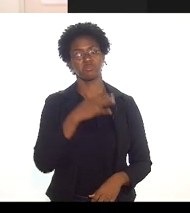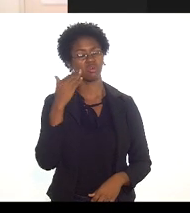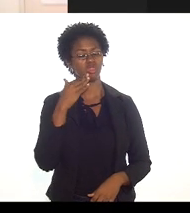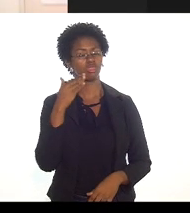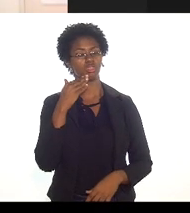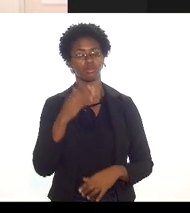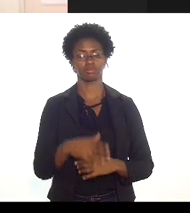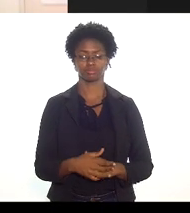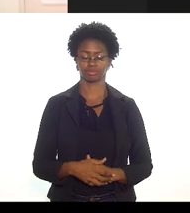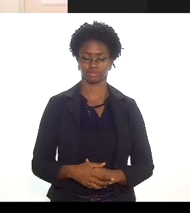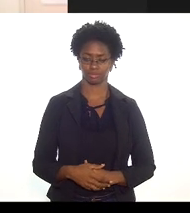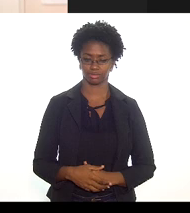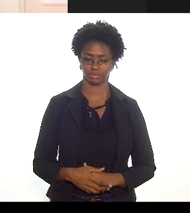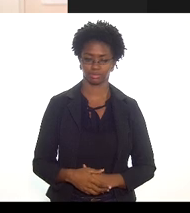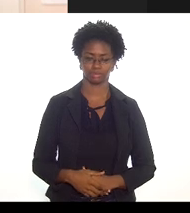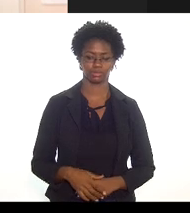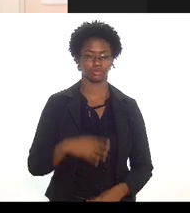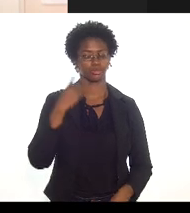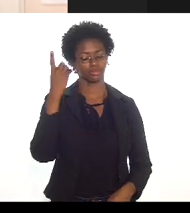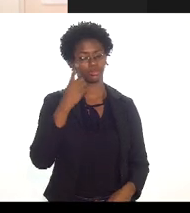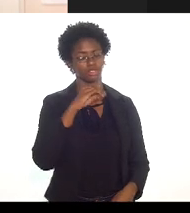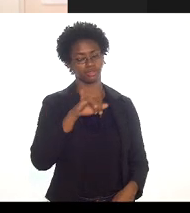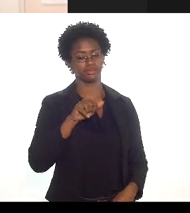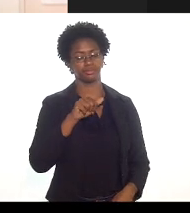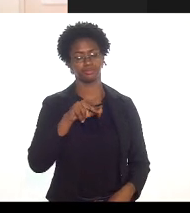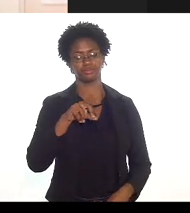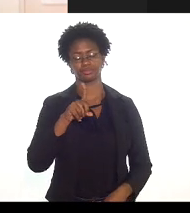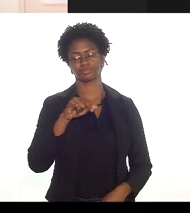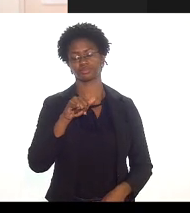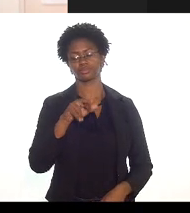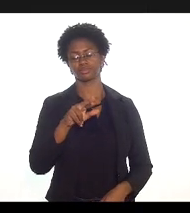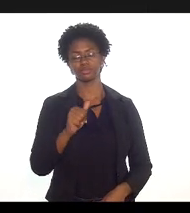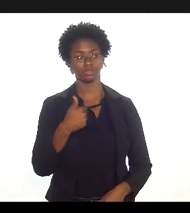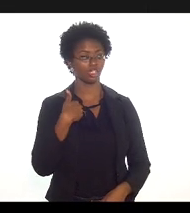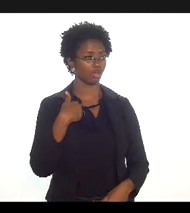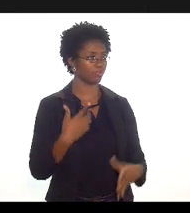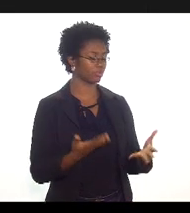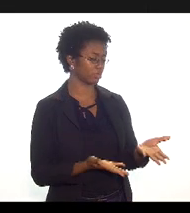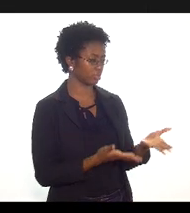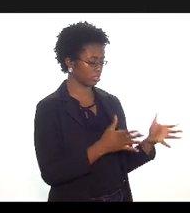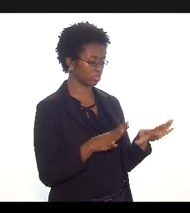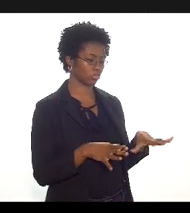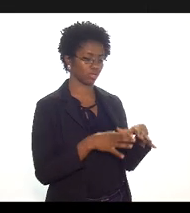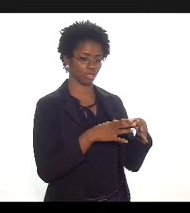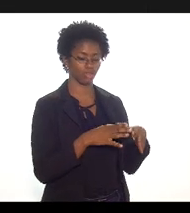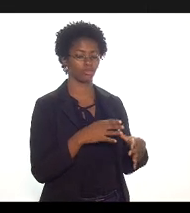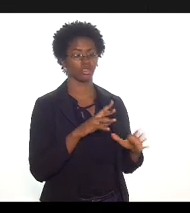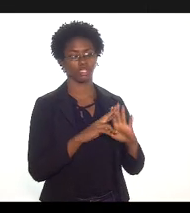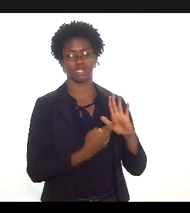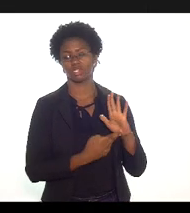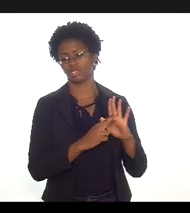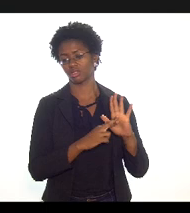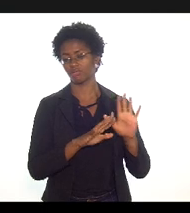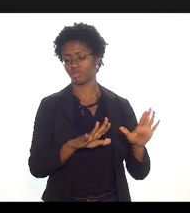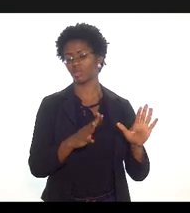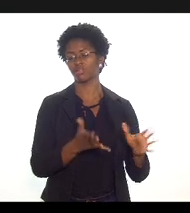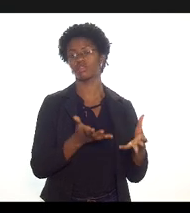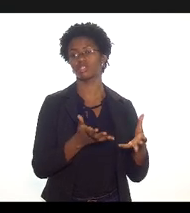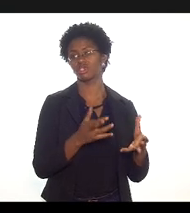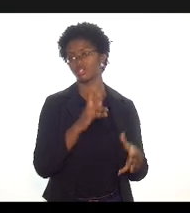Deputada Jandira, eu vou passar a palavra para a equipe da regulação, mas eu queria que a senhora me